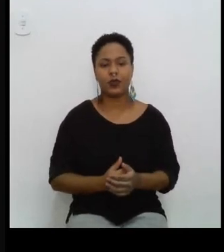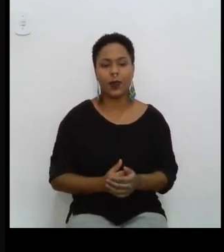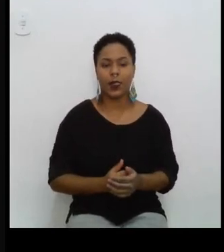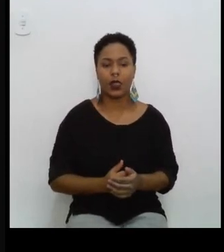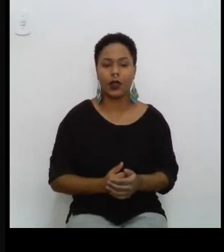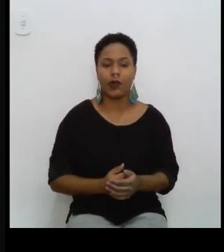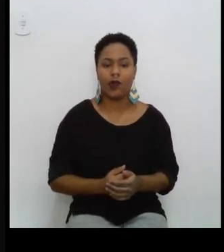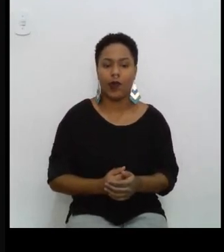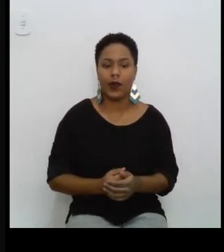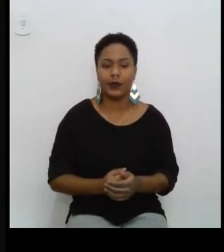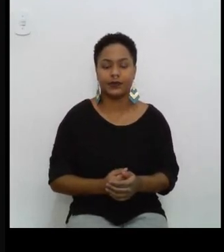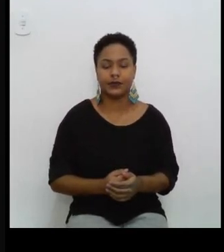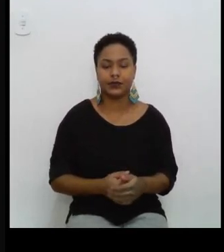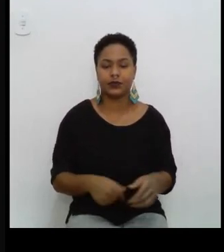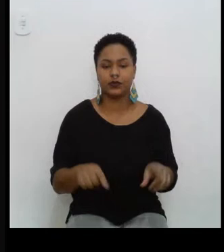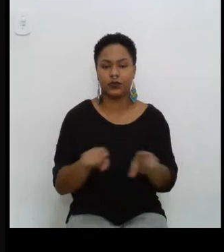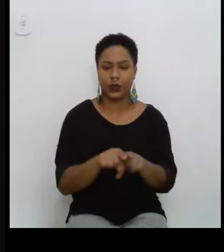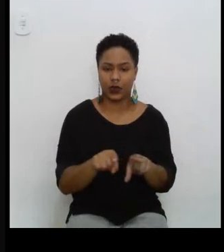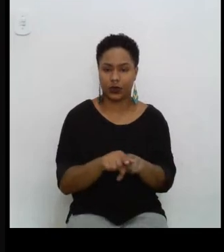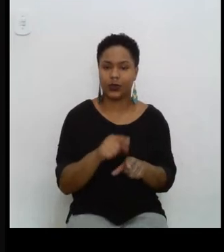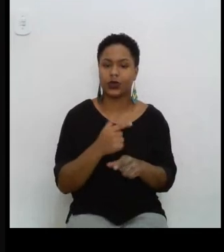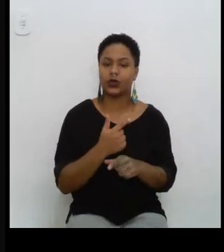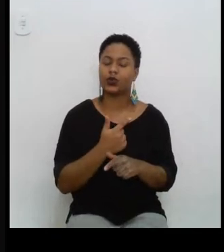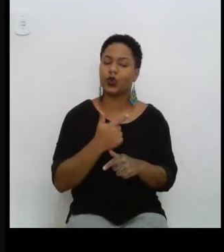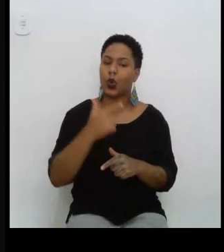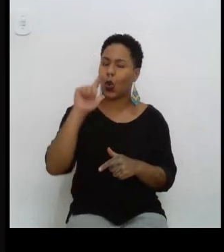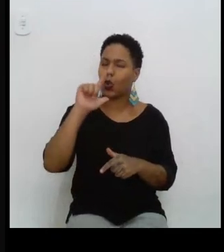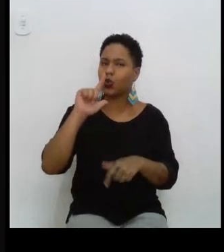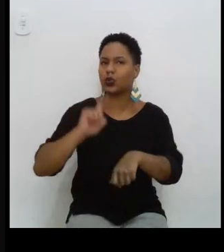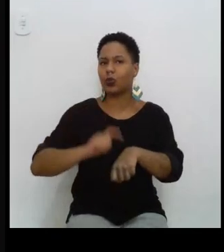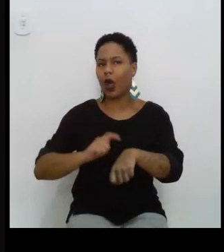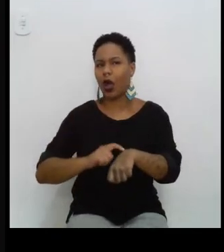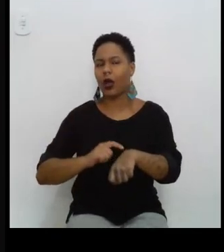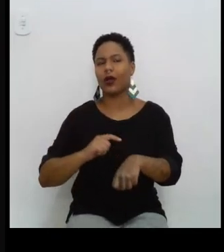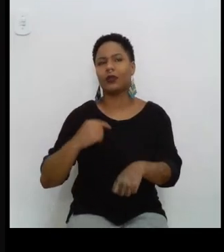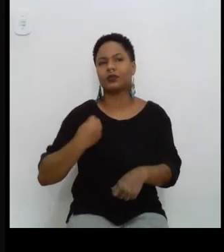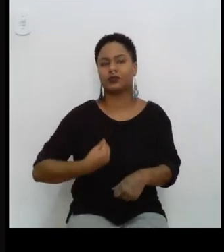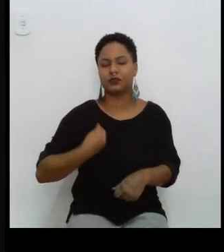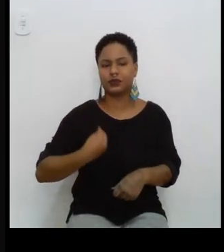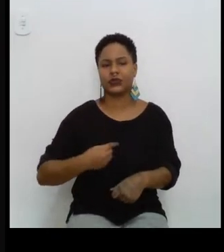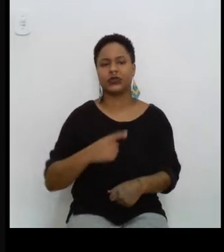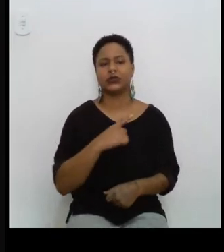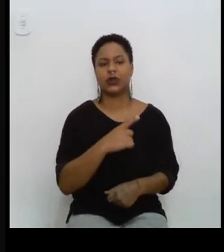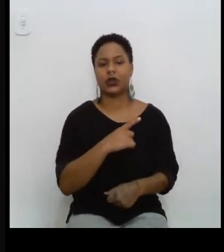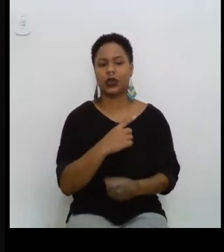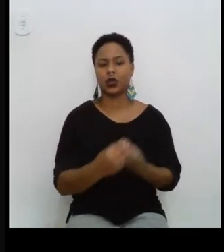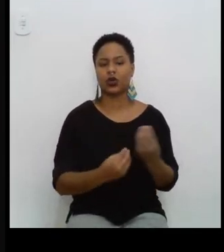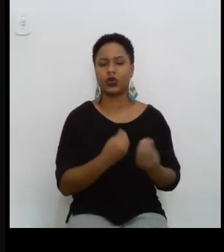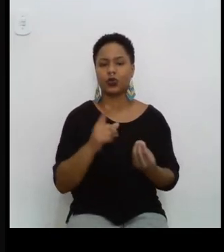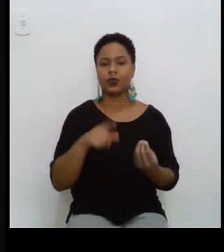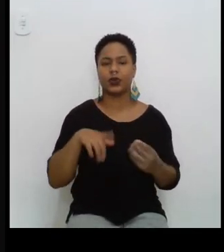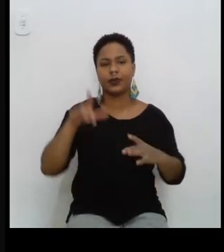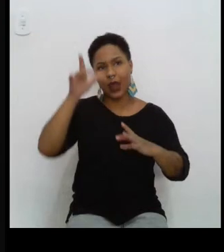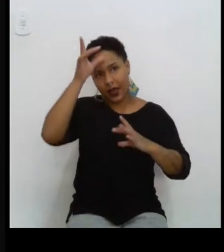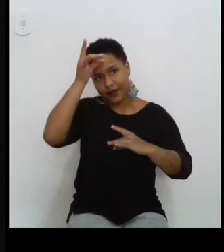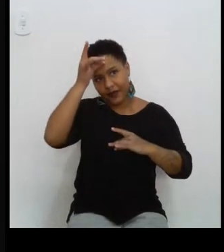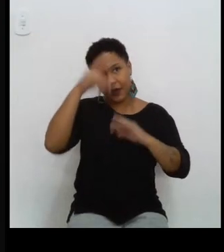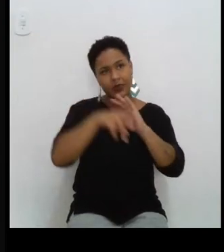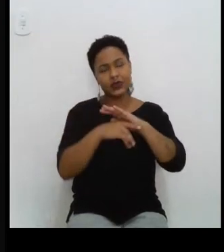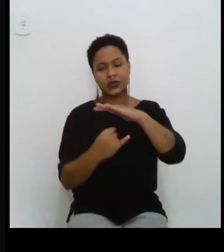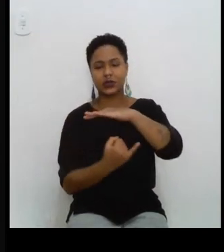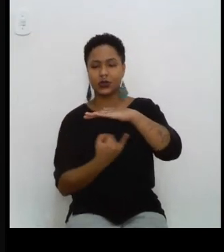em Outros tantos momentos essas presenças acabam sendo essas peças performance dessa instituição